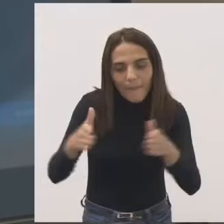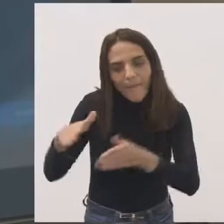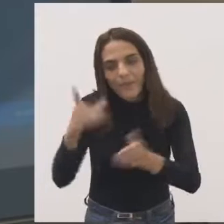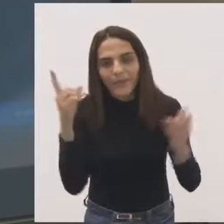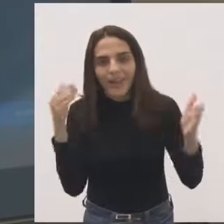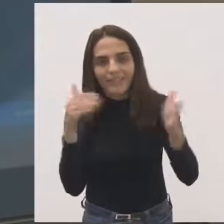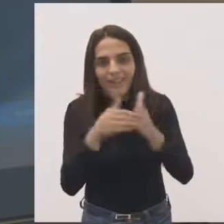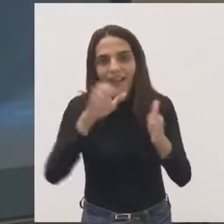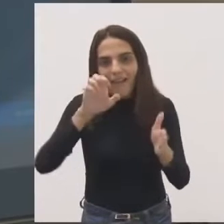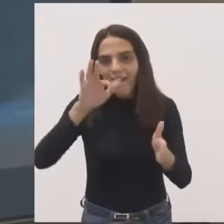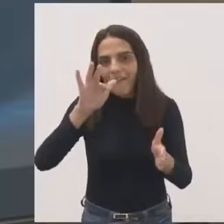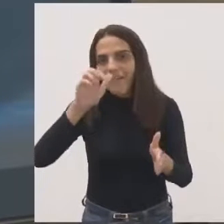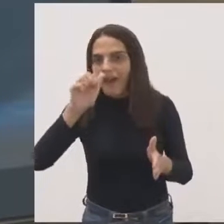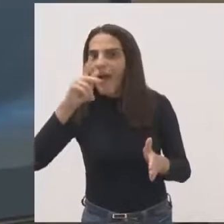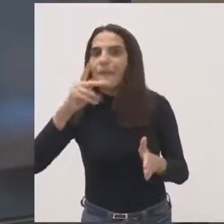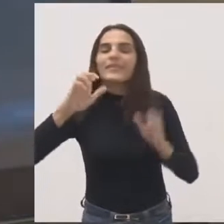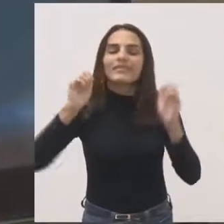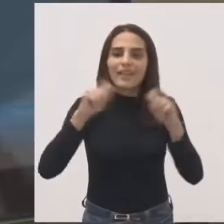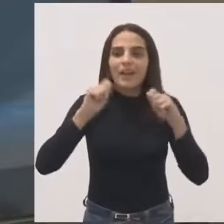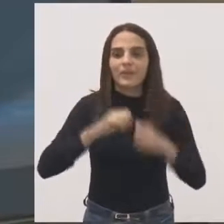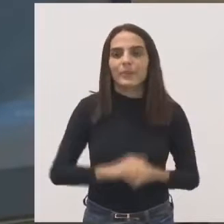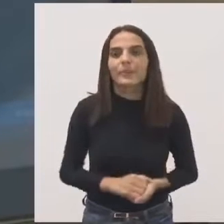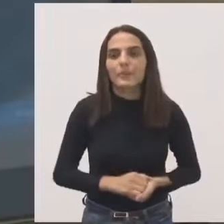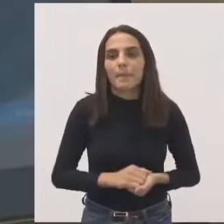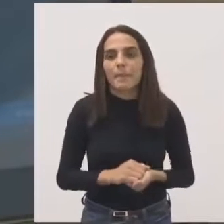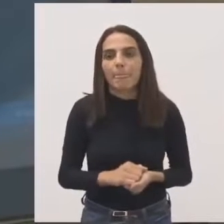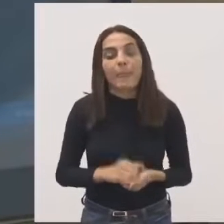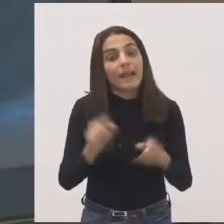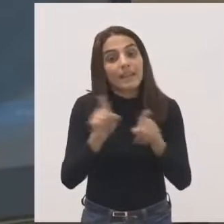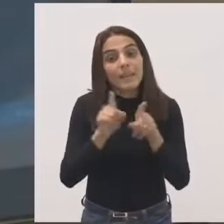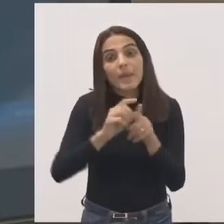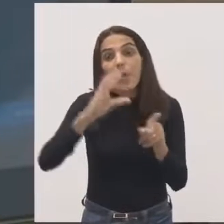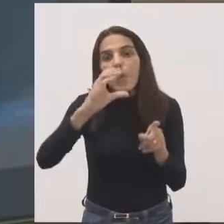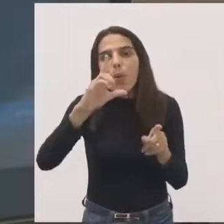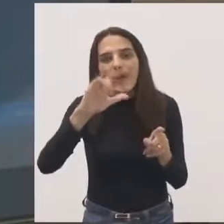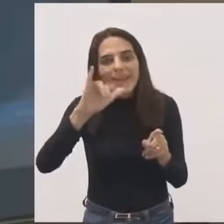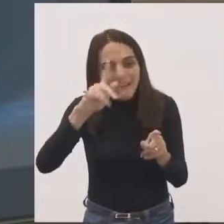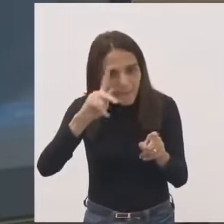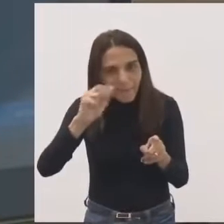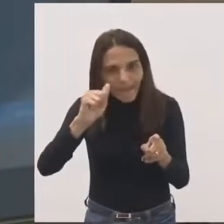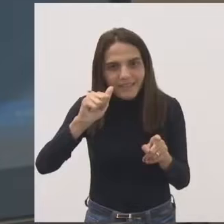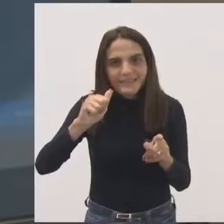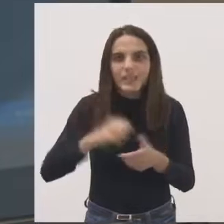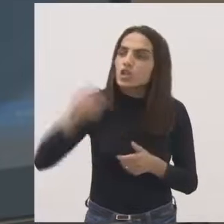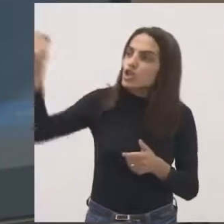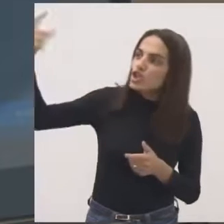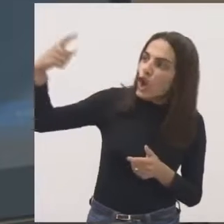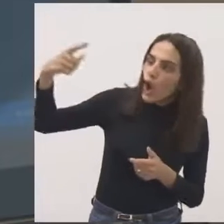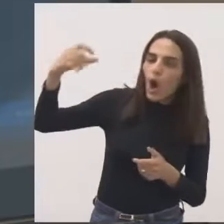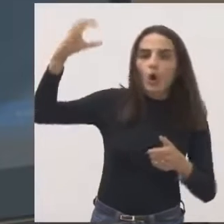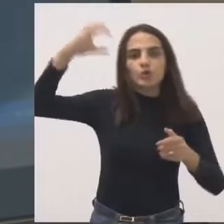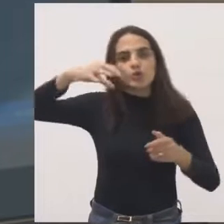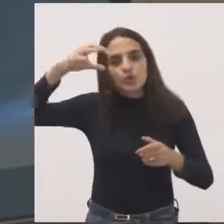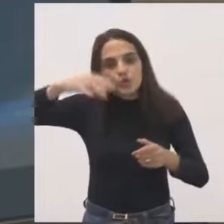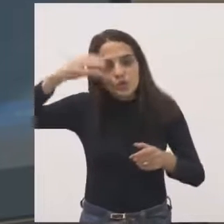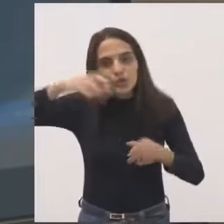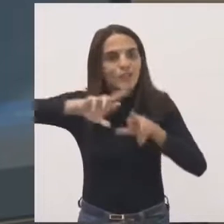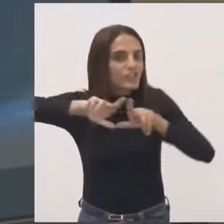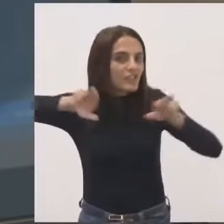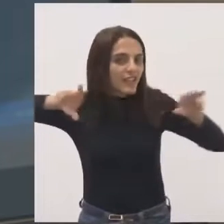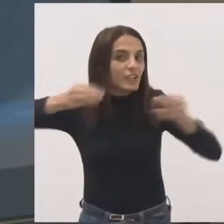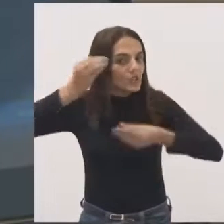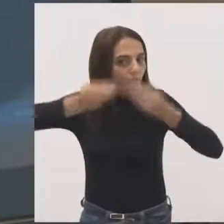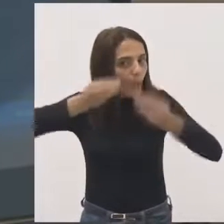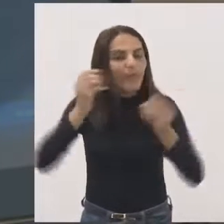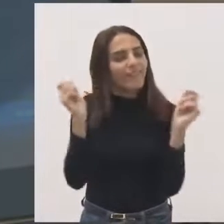O que mais que tem? O clima. Então, ele sabe a sua localização, ele já vai mostrar a temperatura do dia que tá, e etc e tal. Então,